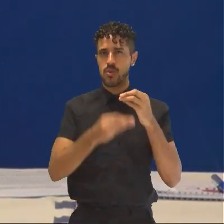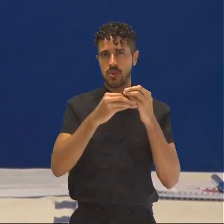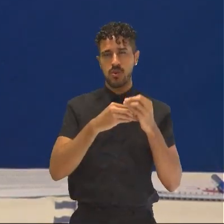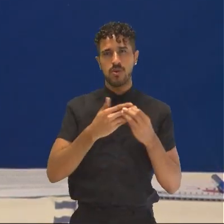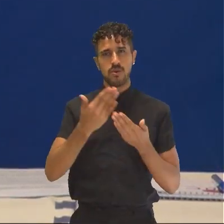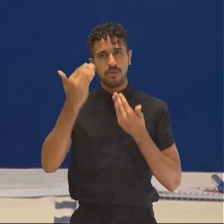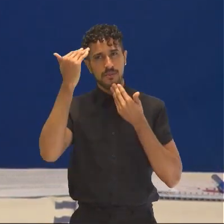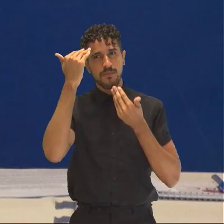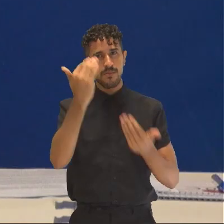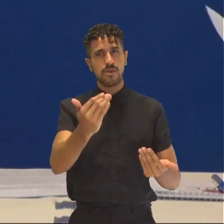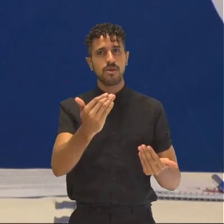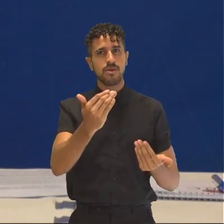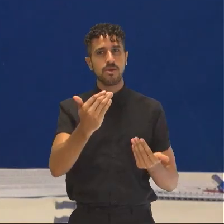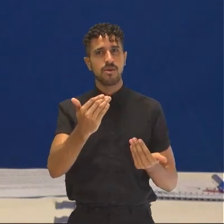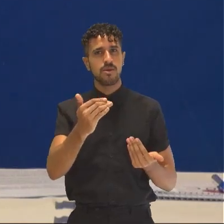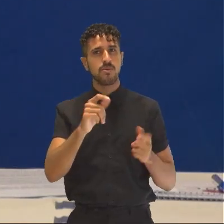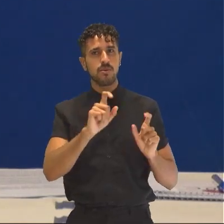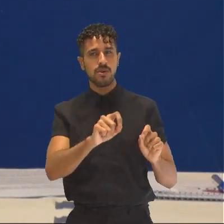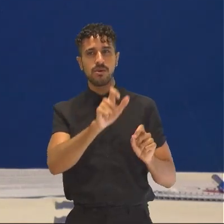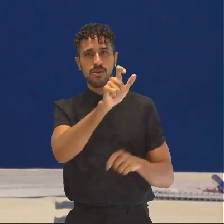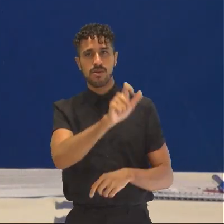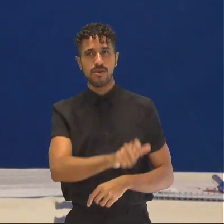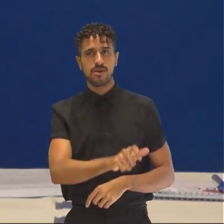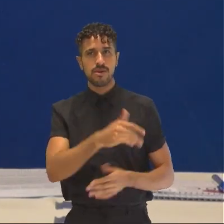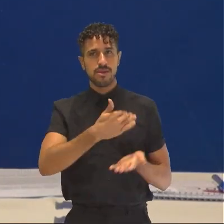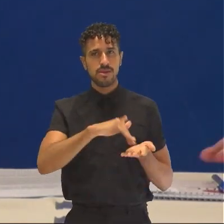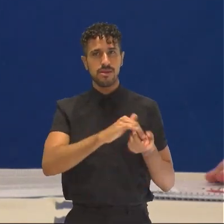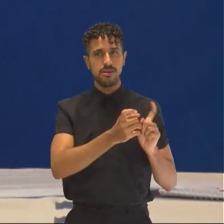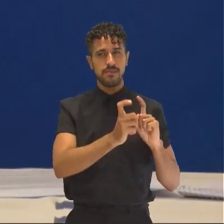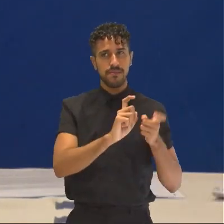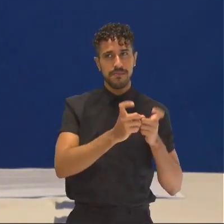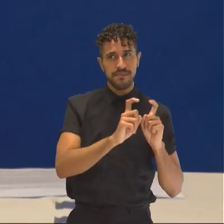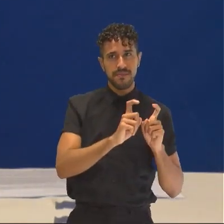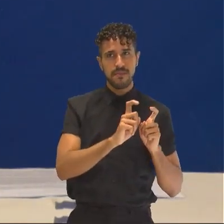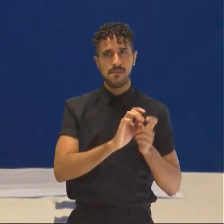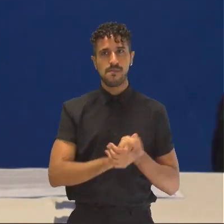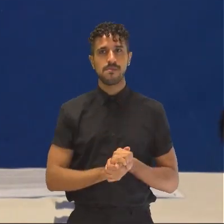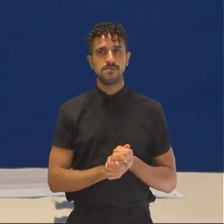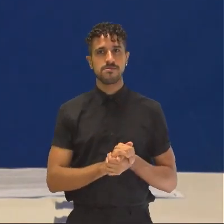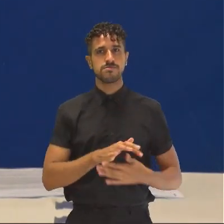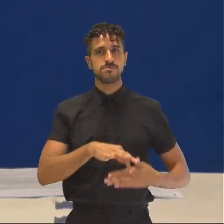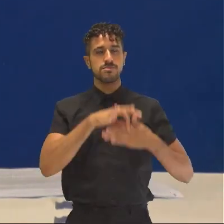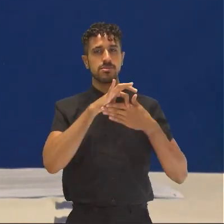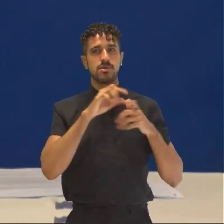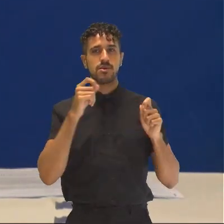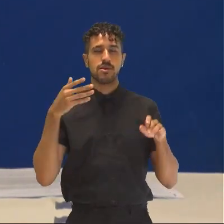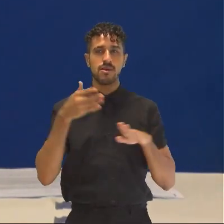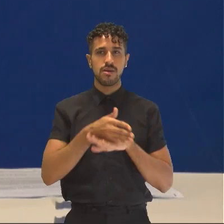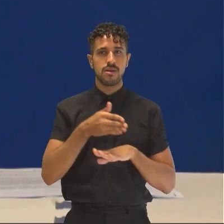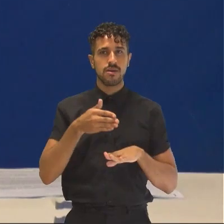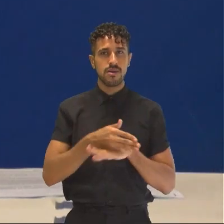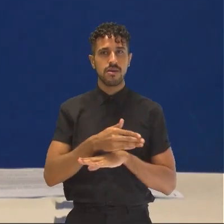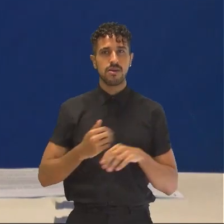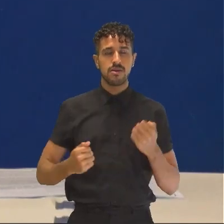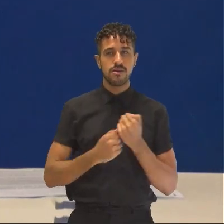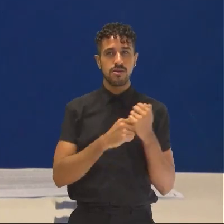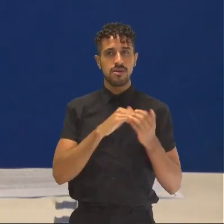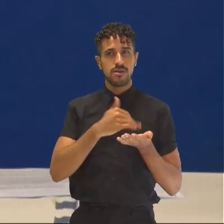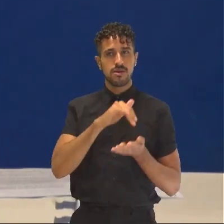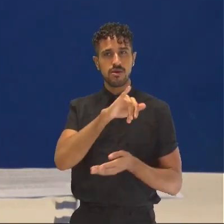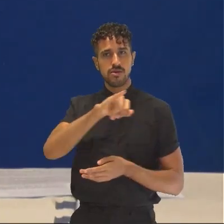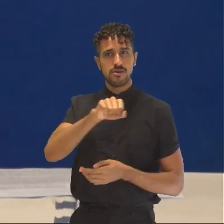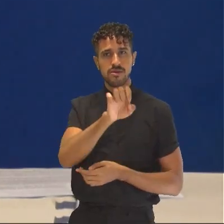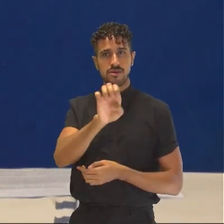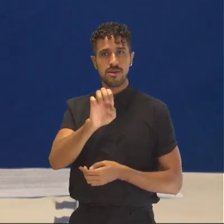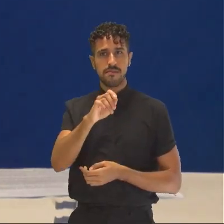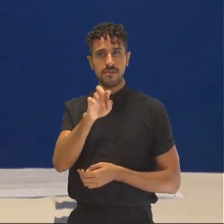meus agradecimentos iniciais à Secretaria Executiva, destacando aqui a participação do subsecretário José